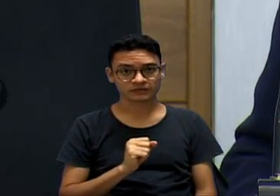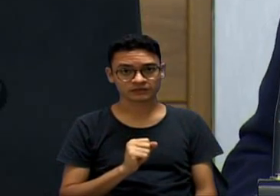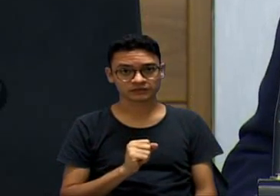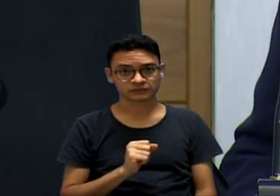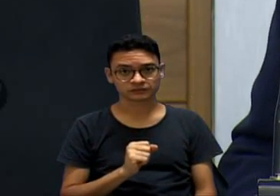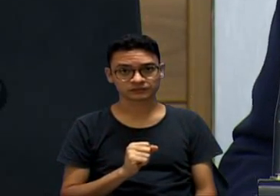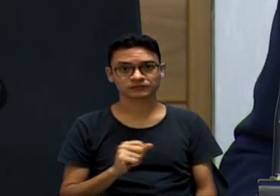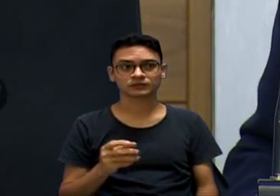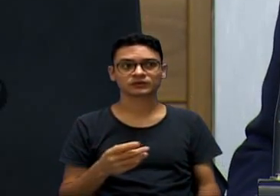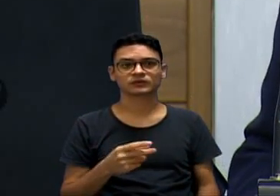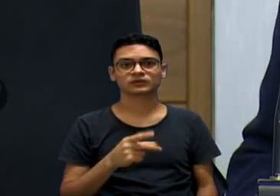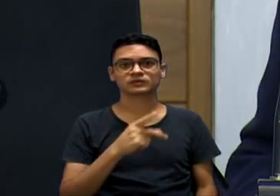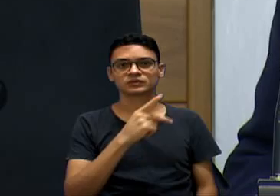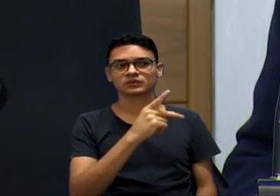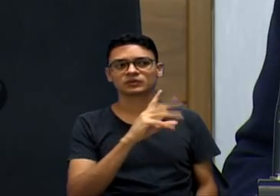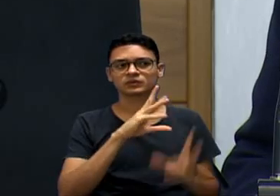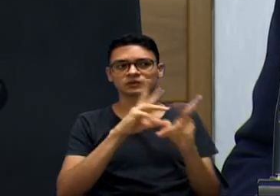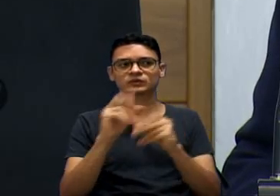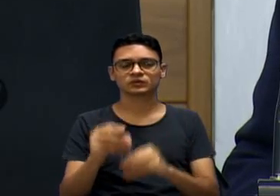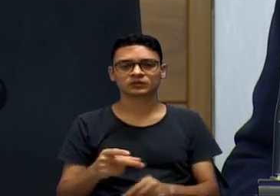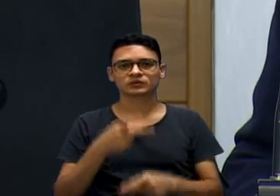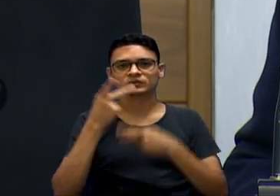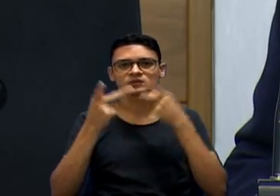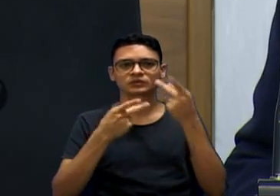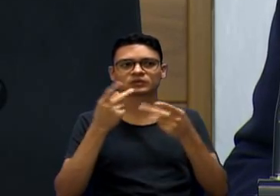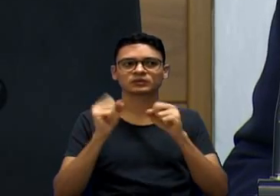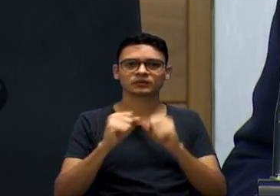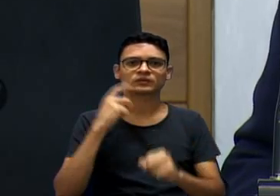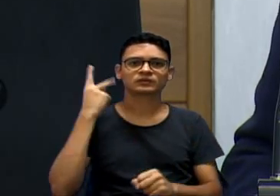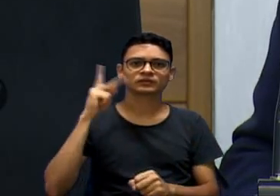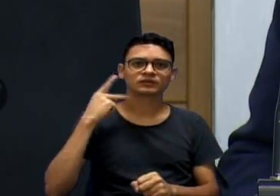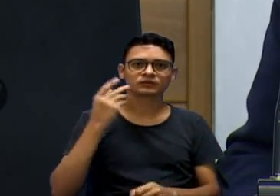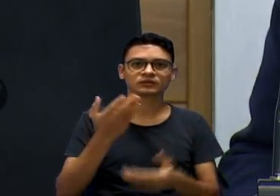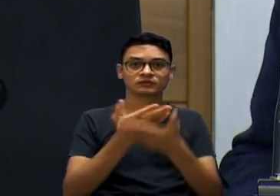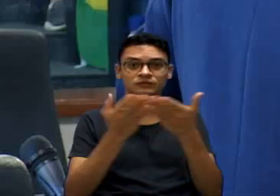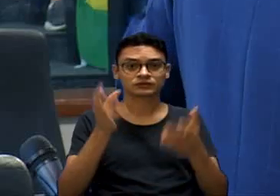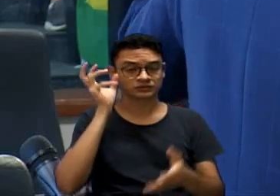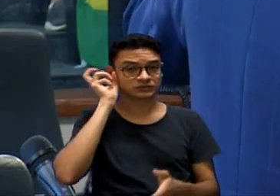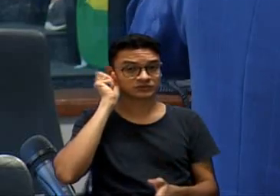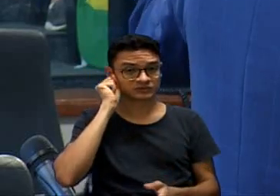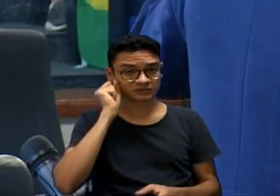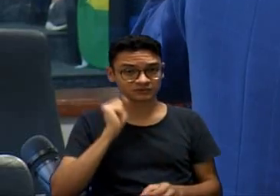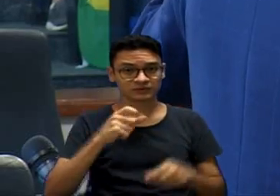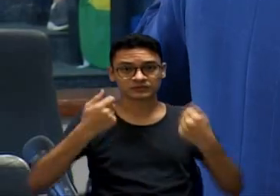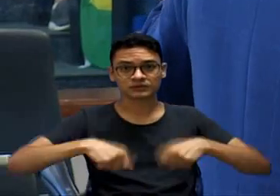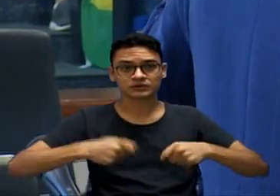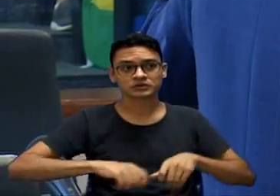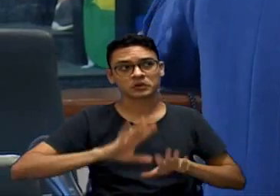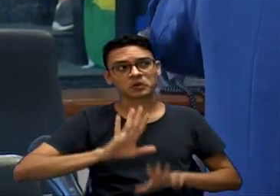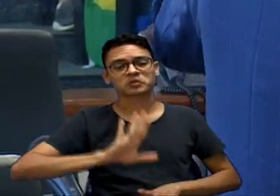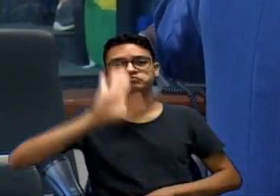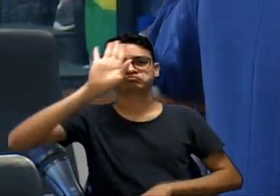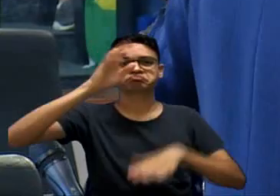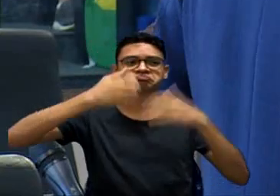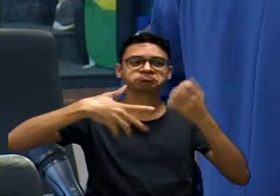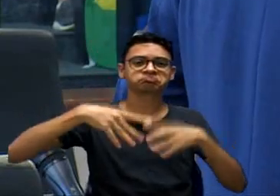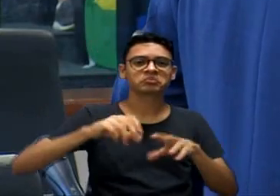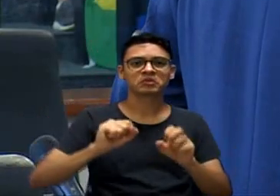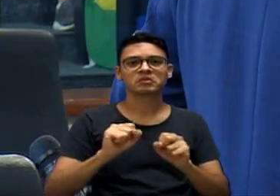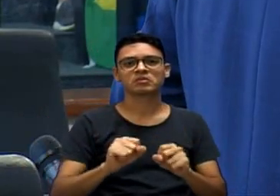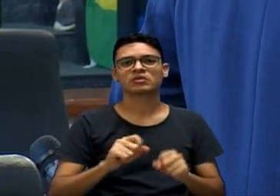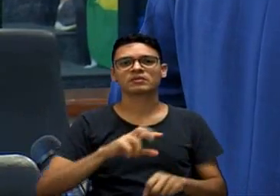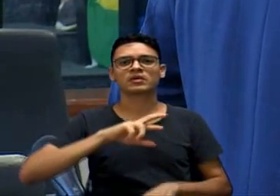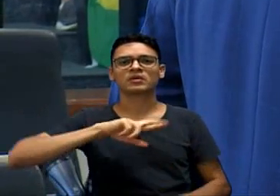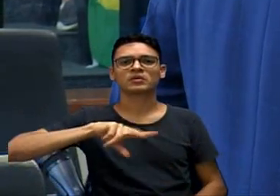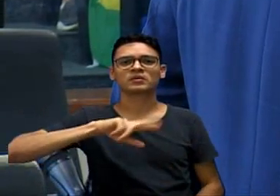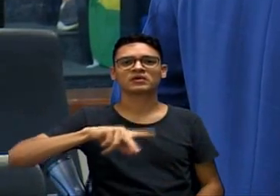o vereador, todos eles têm que aprender aqui. Qualquer vereador aqui tem direito a falar. Vocês estão aí para ouvir ou se manifestar de uma maneira do que vocês têm. Agora, não se manifestar